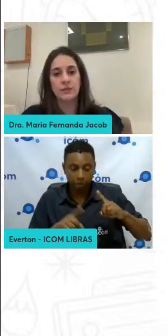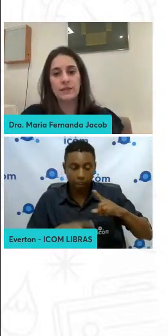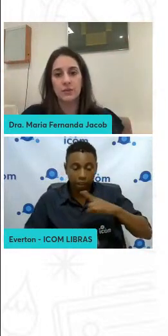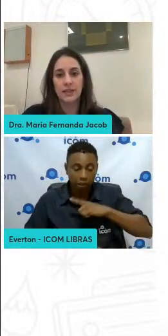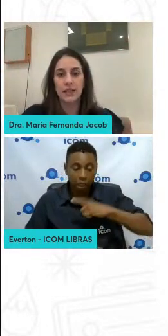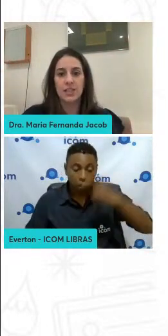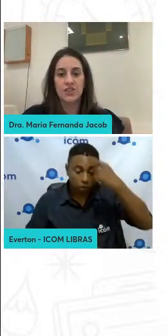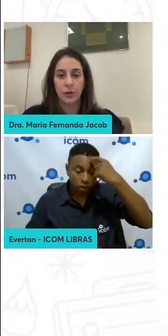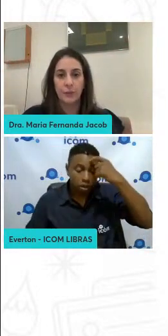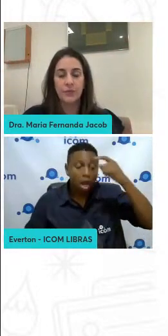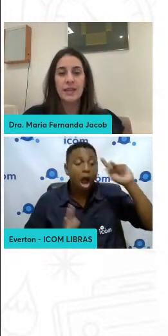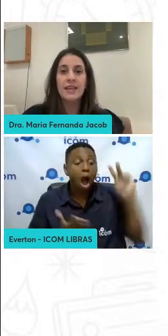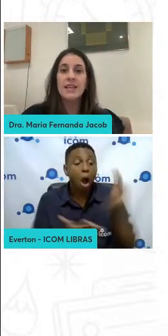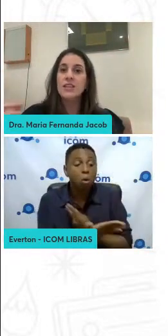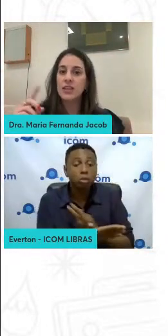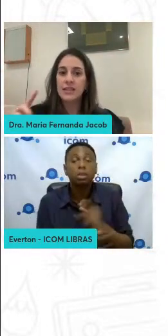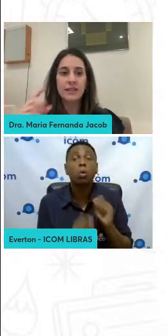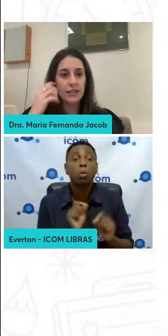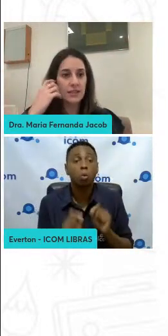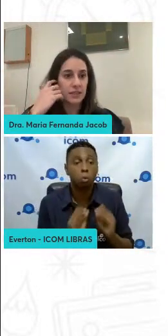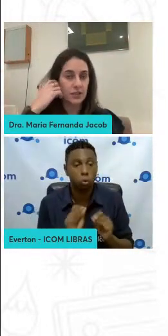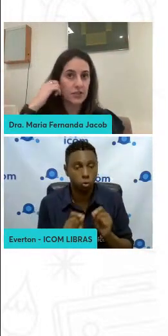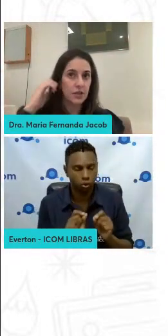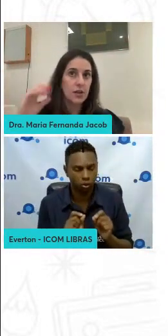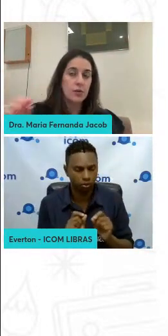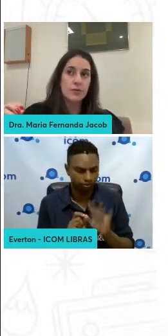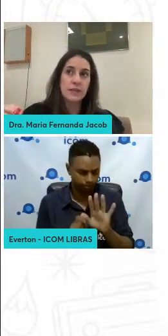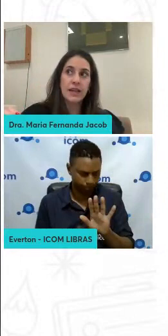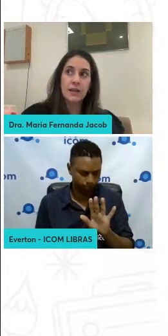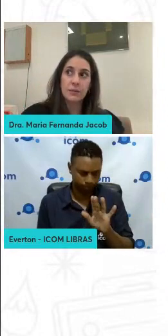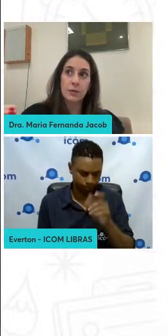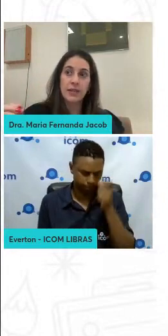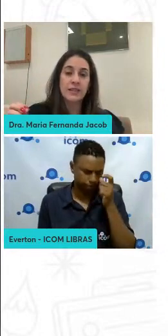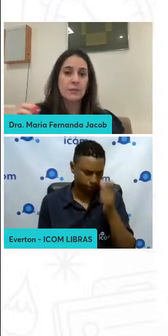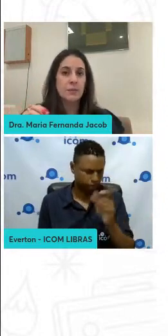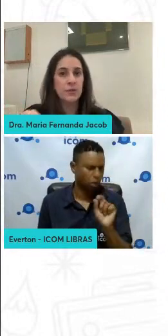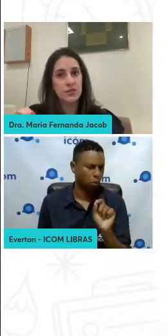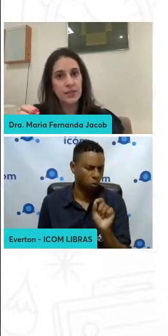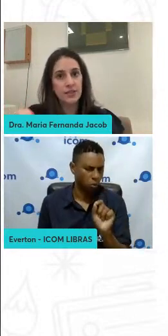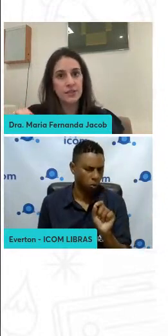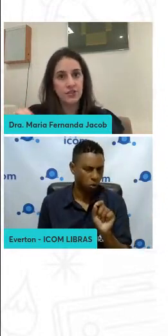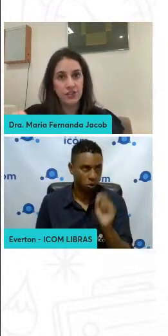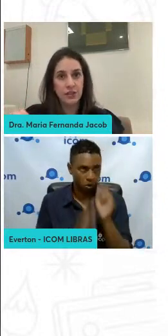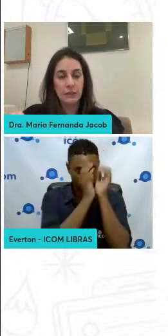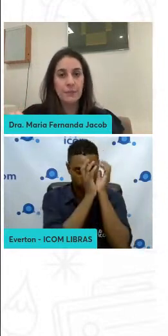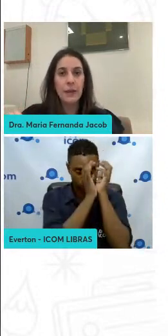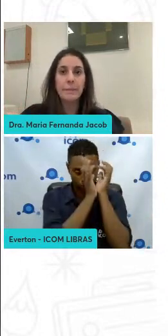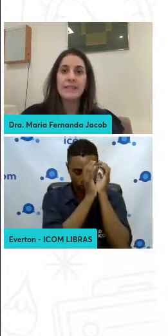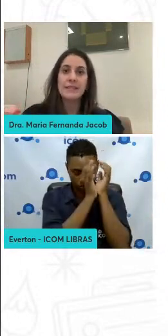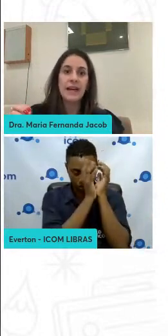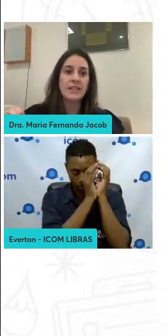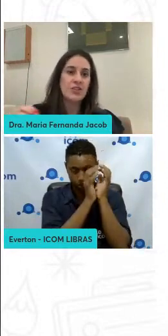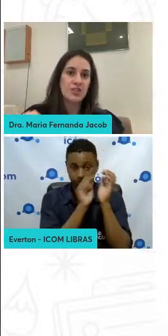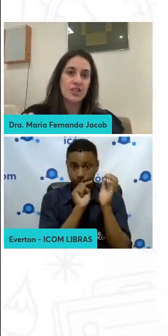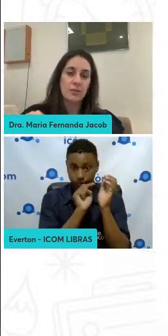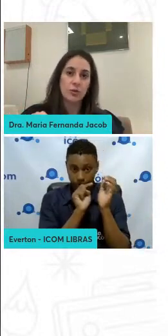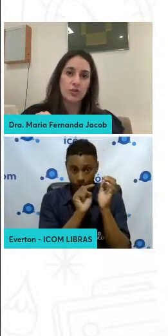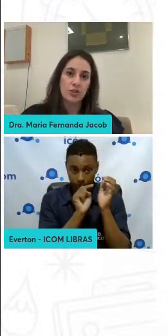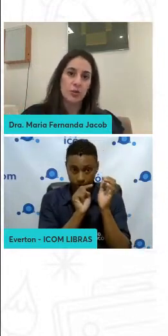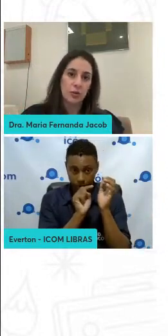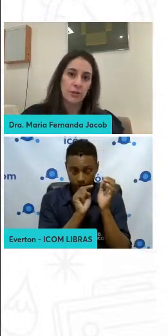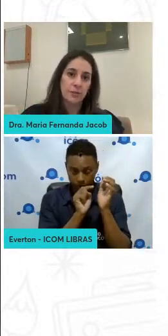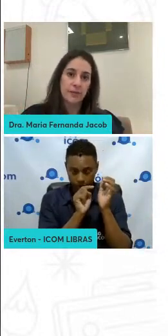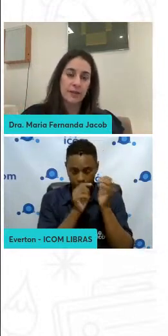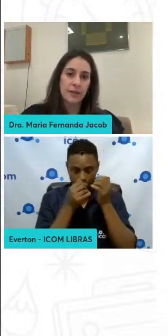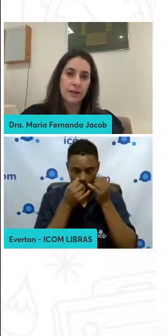realmente aconteceu naquela região. E olha que interessante, o cérebro, ele também pode decidir mandar estímulo